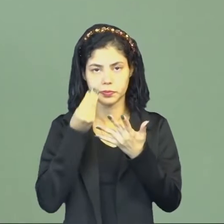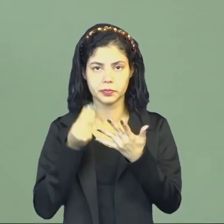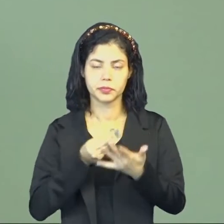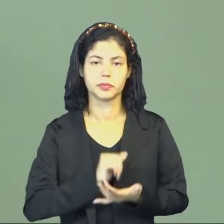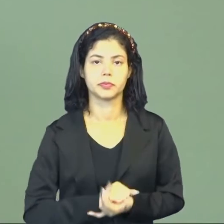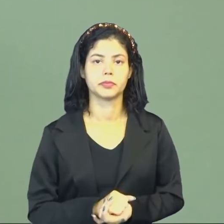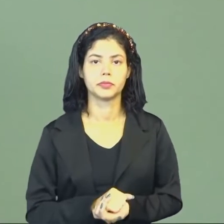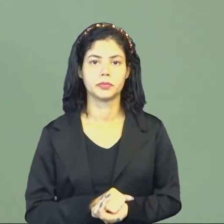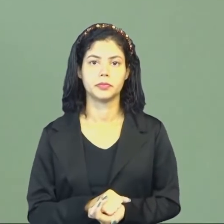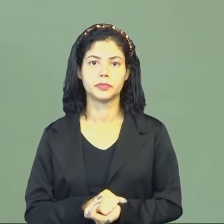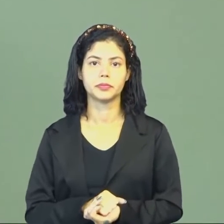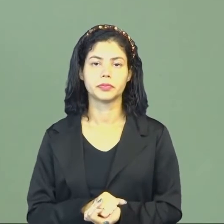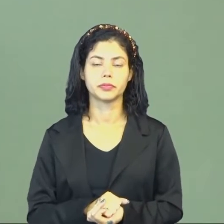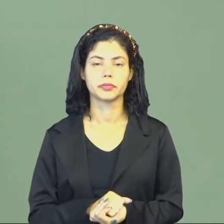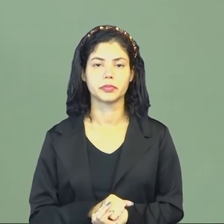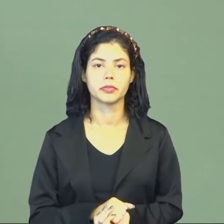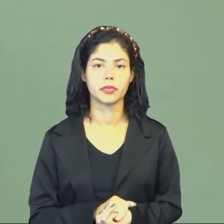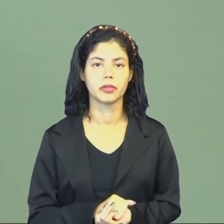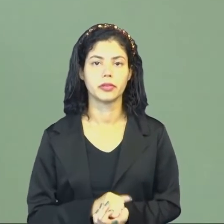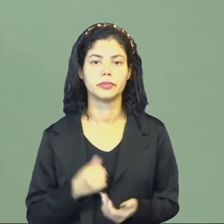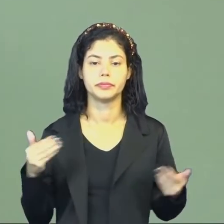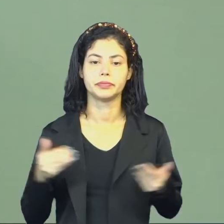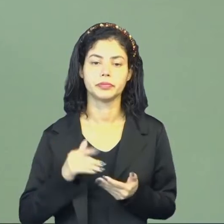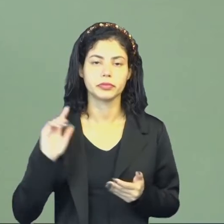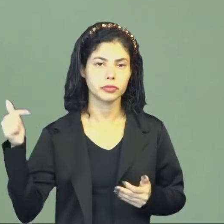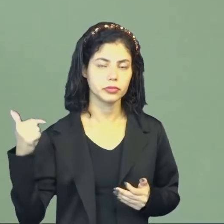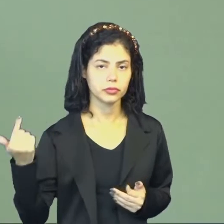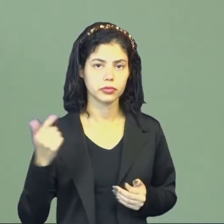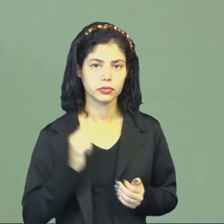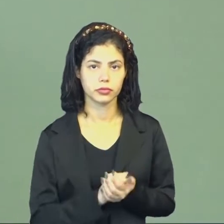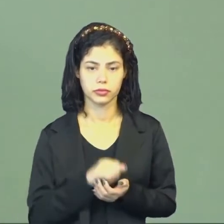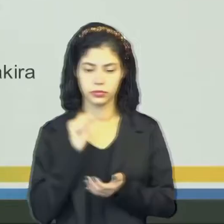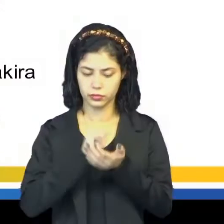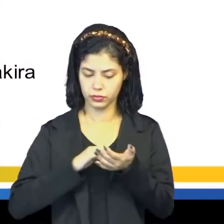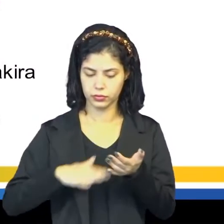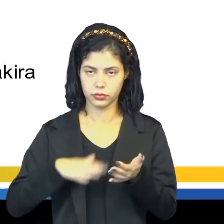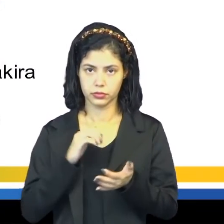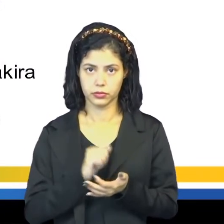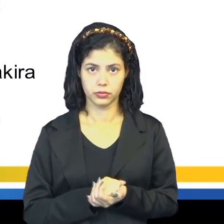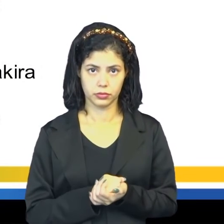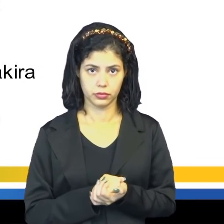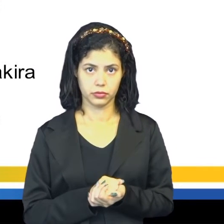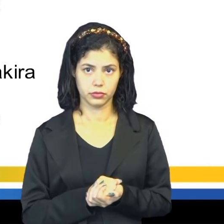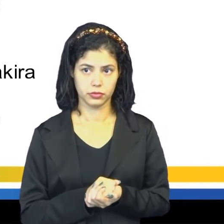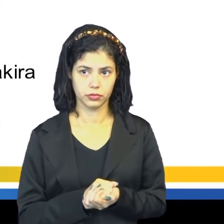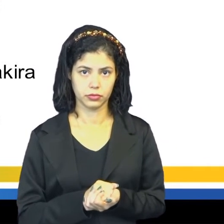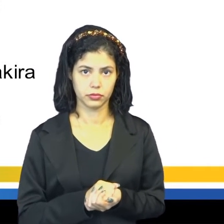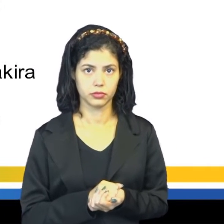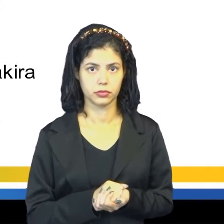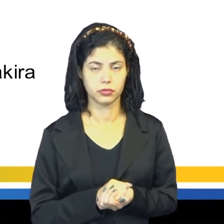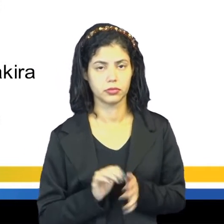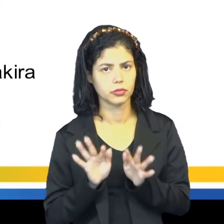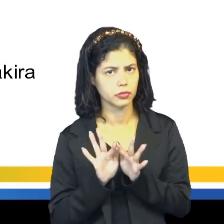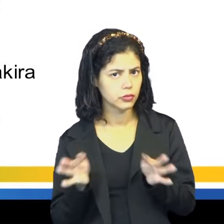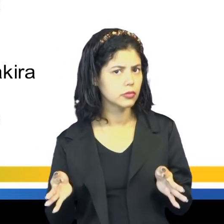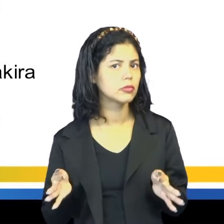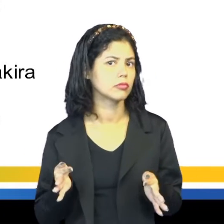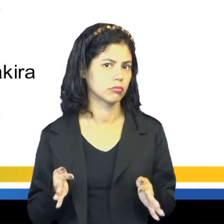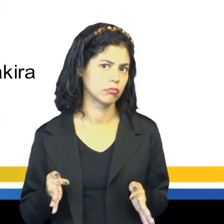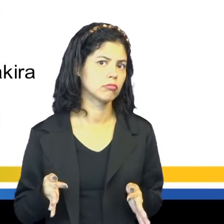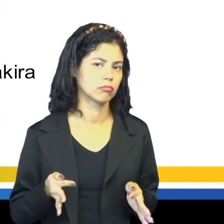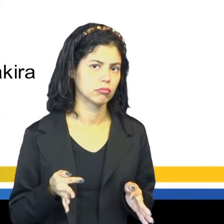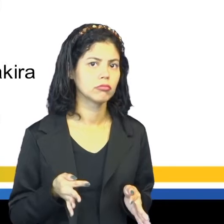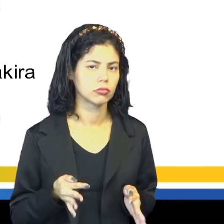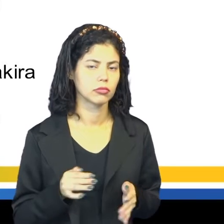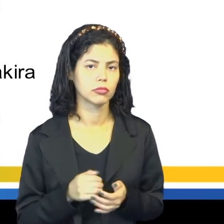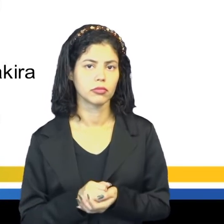ok? Agora nós iremos para o exercitando. É uma atividadezinha simples,